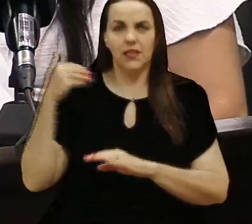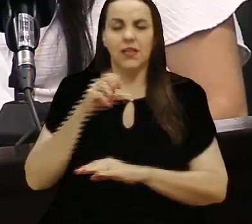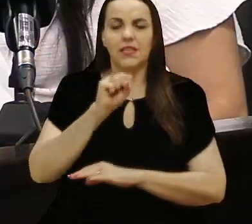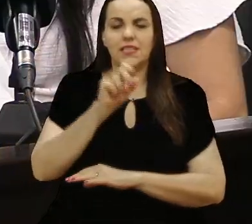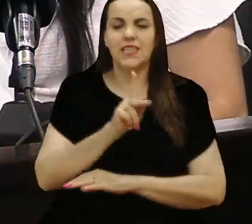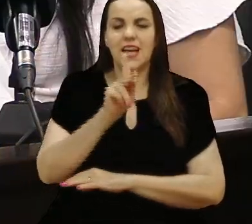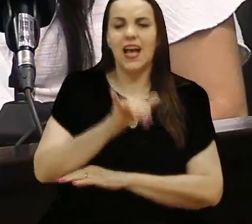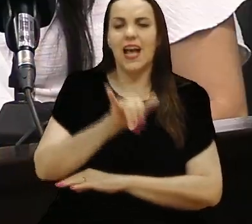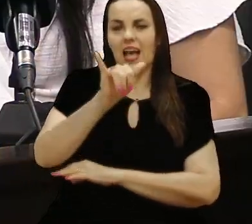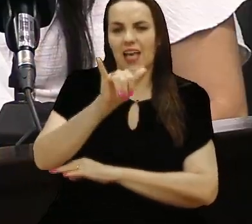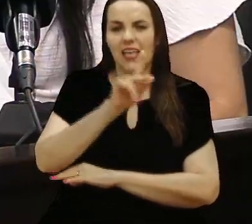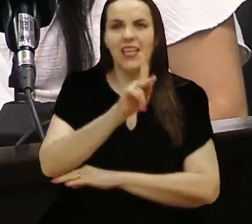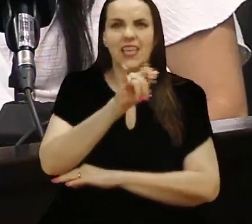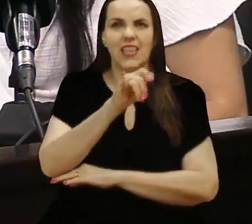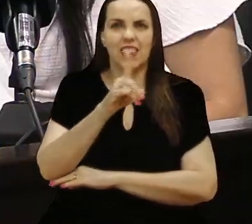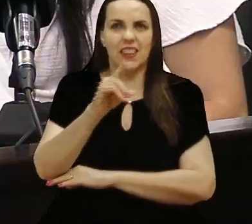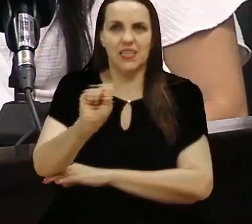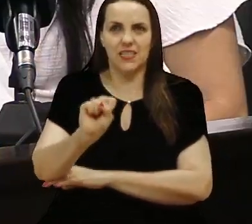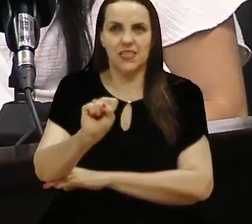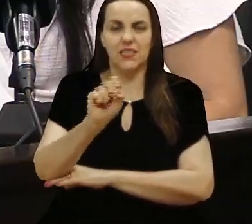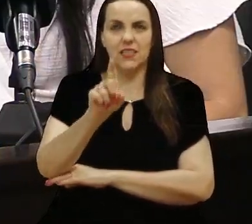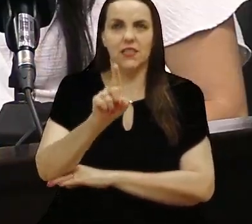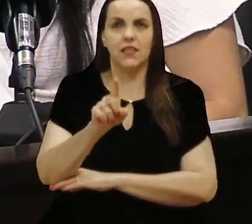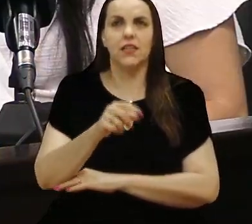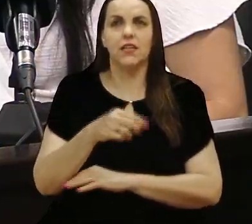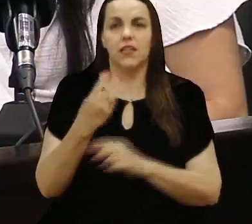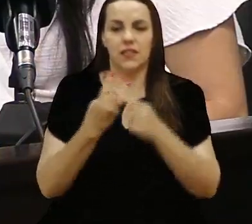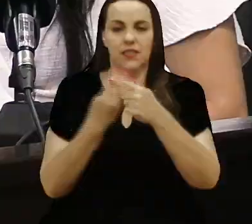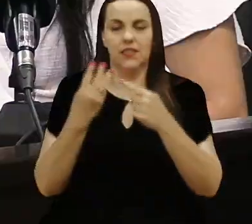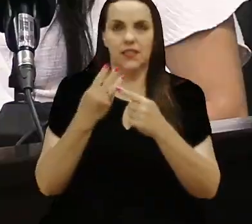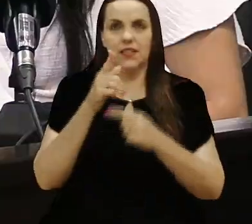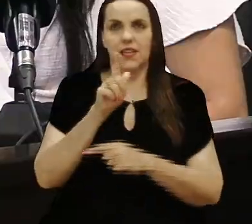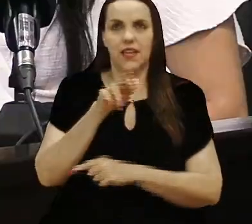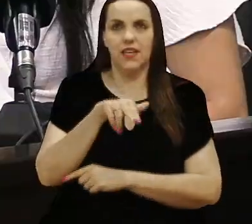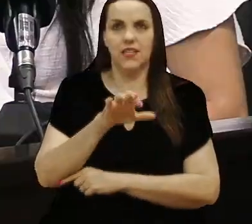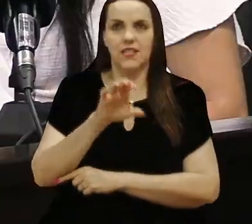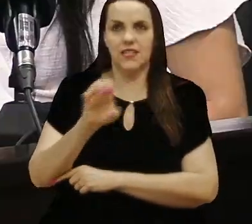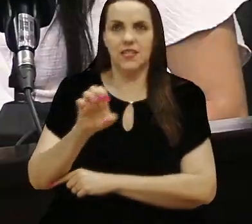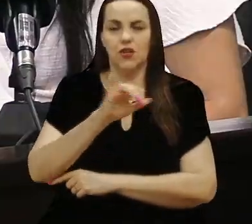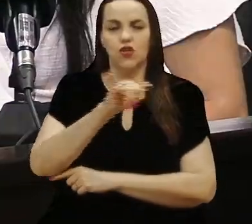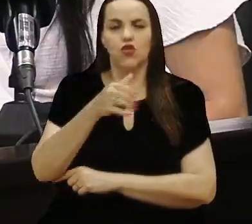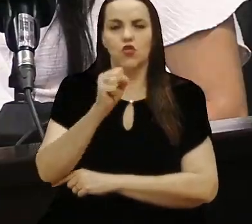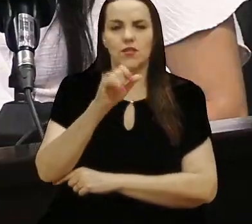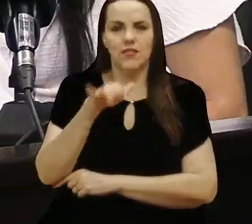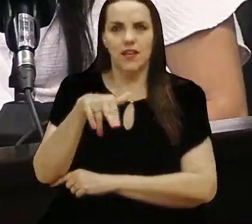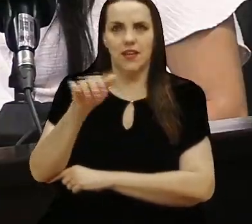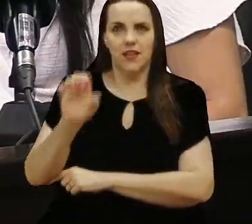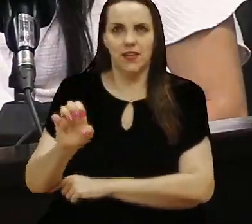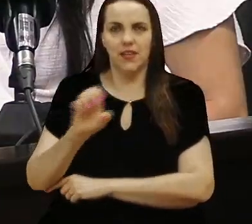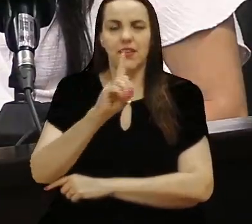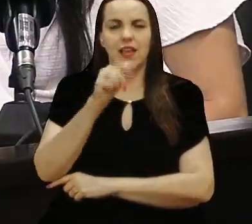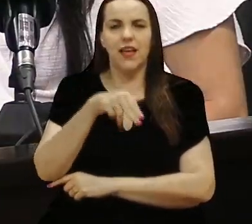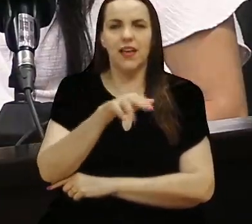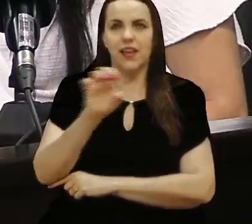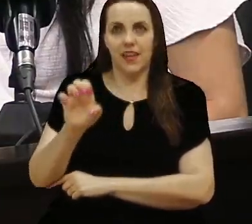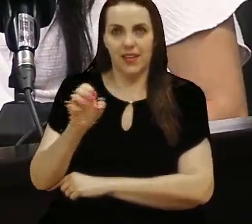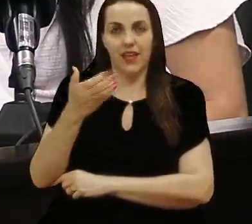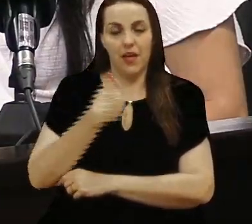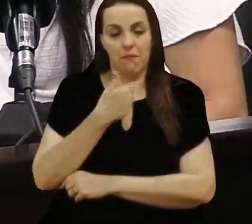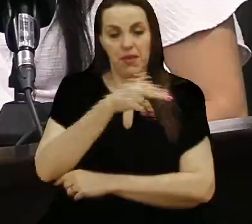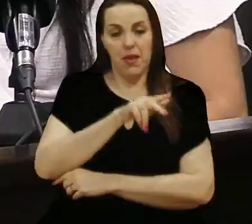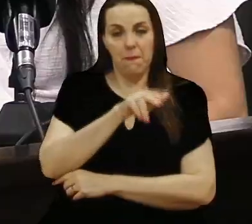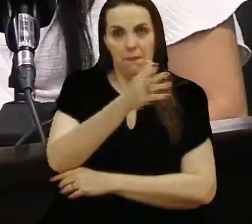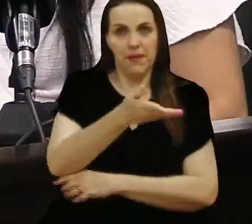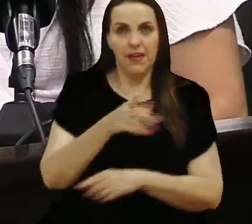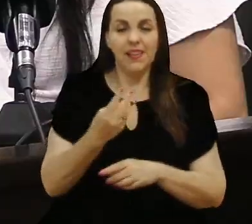no coração de 3 mulheres, Grace Winnie Mello, minha irmã, Josiane Mello e Daiane Fogaça da Luz. 3 mães que